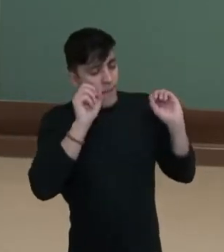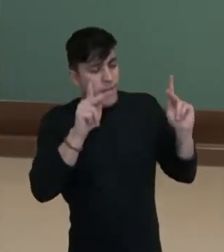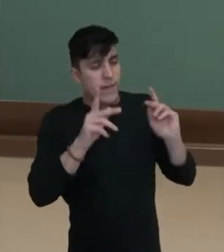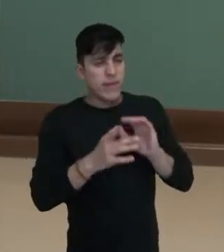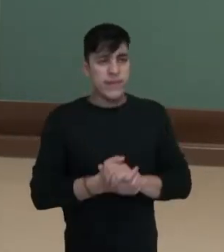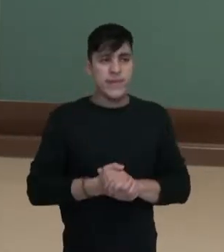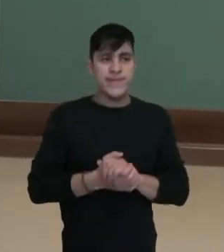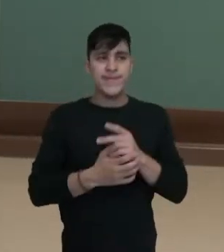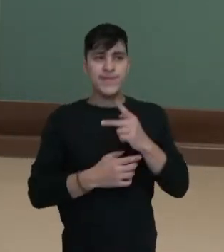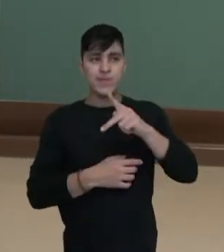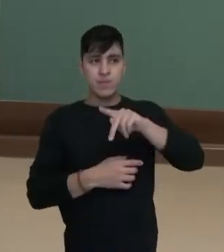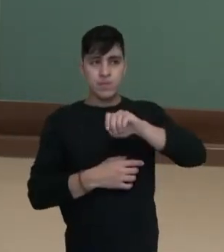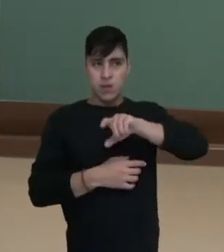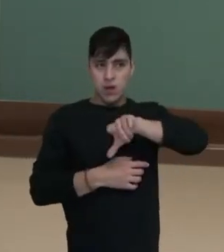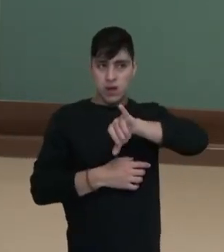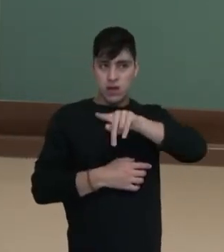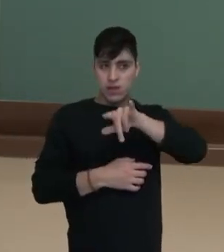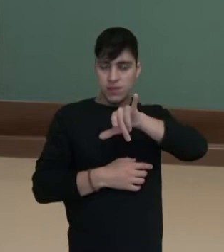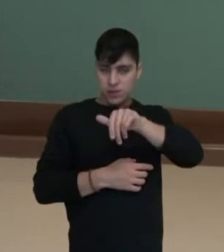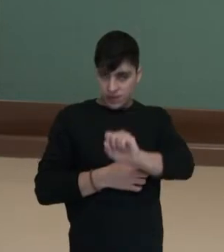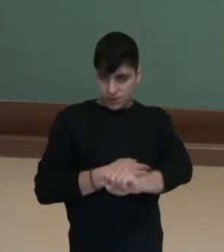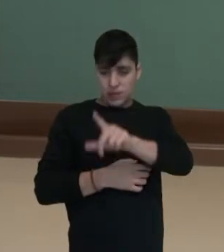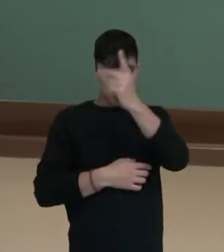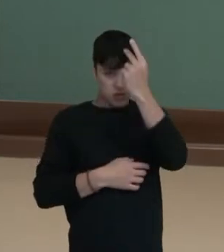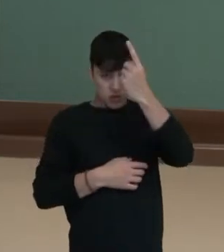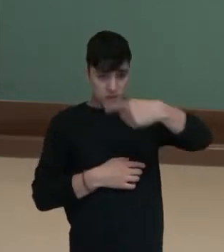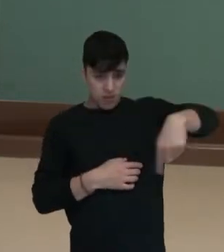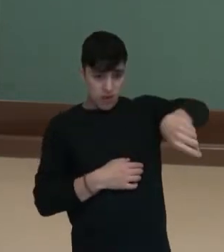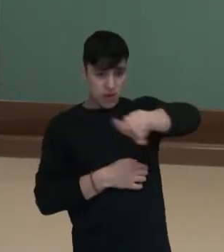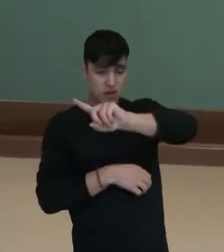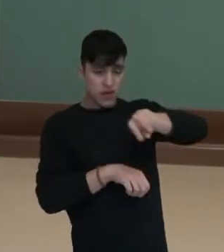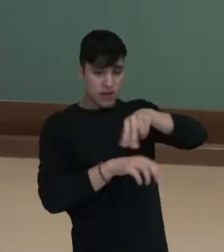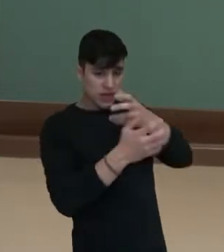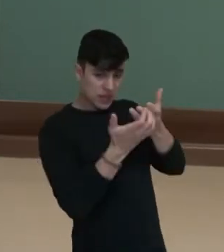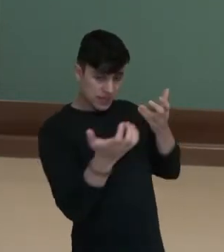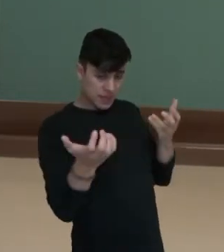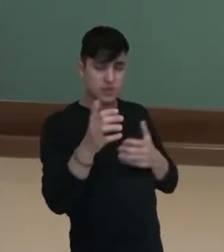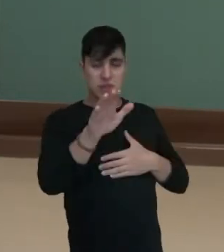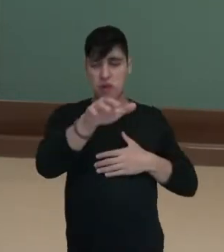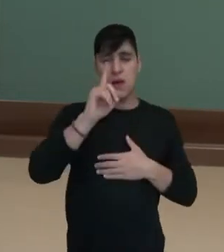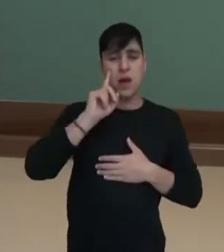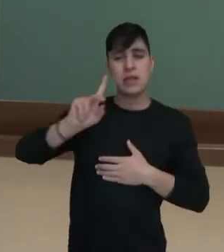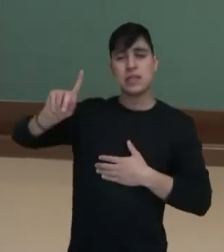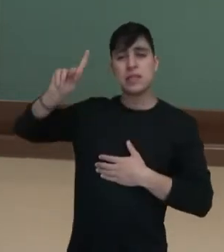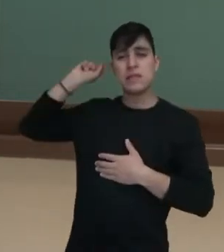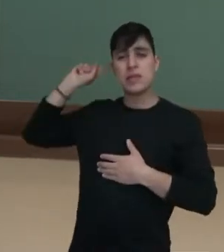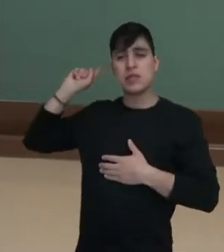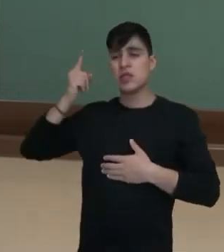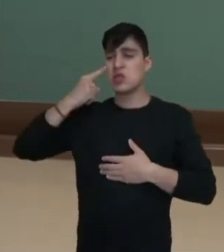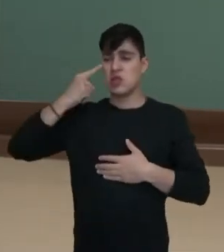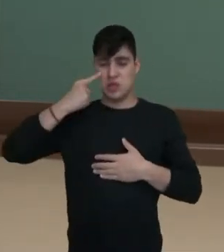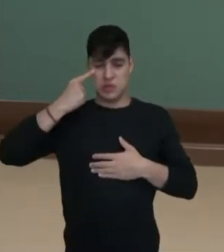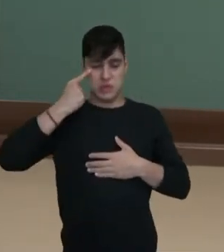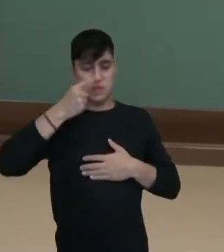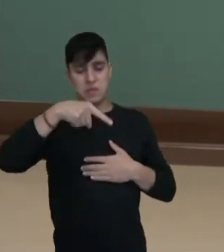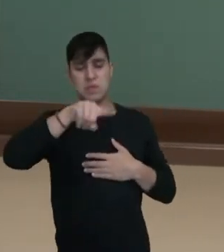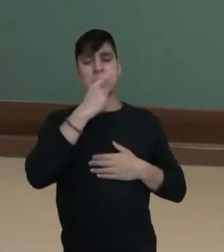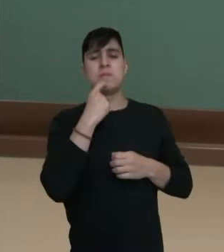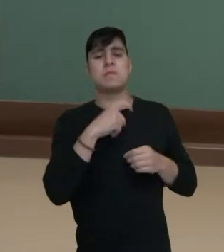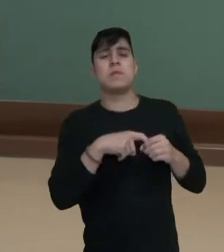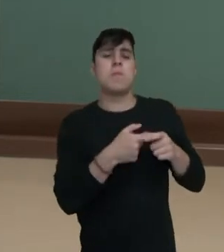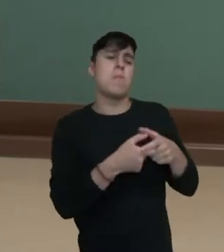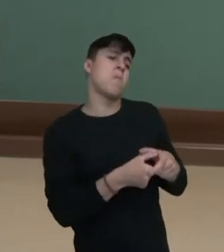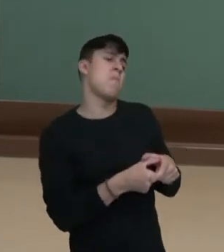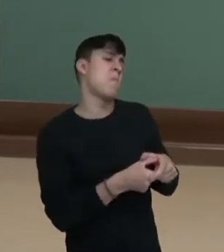Poliploidias. É comum nos vegetais. Antigamente, até os morangos eram menores. Por quê? Aí